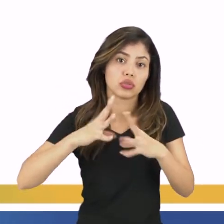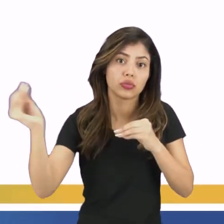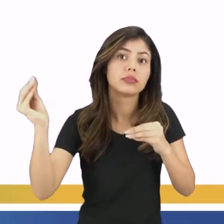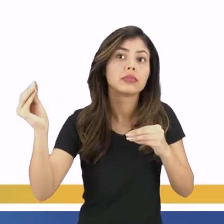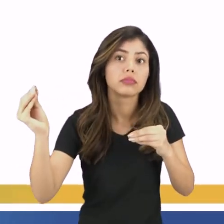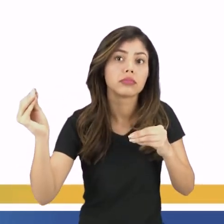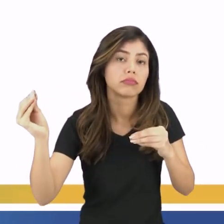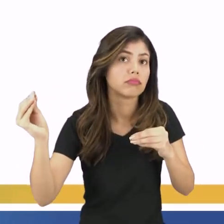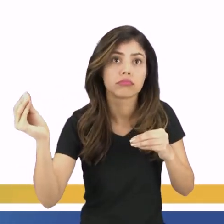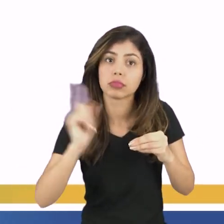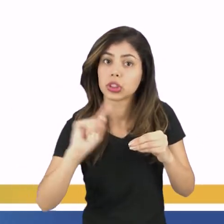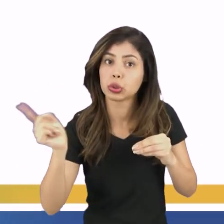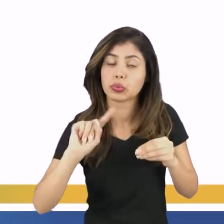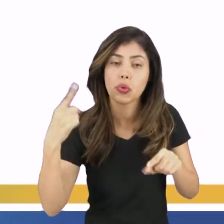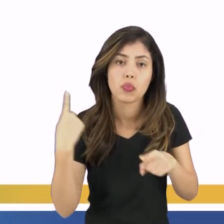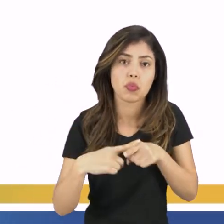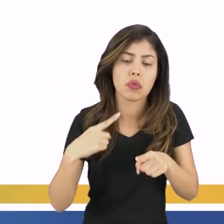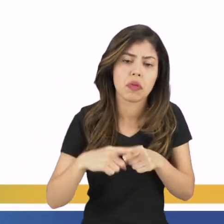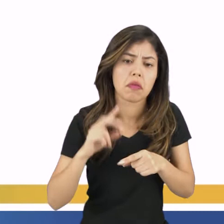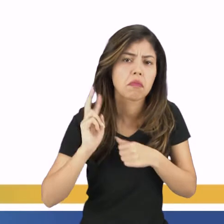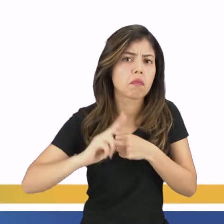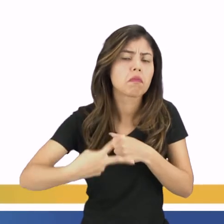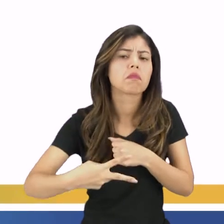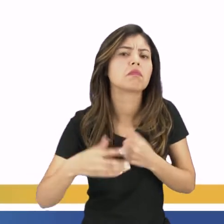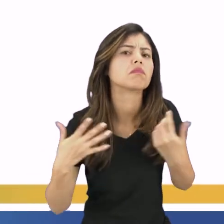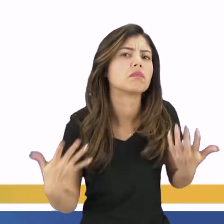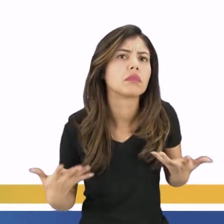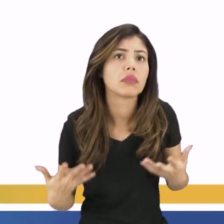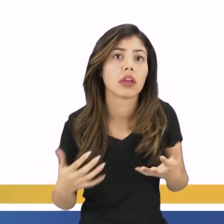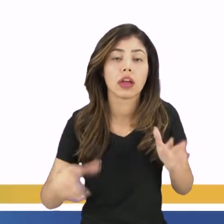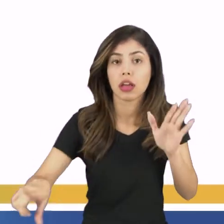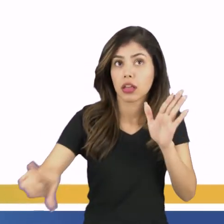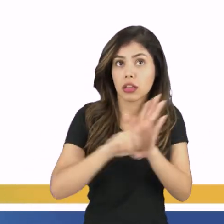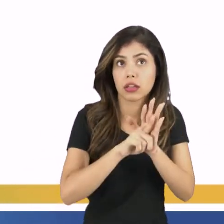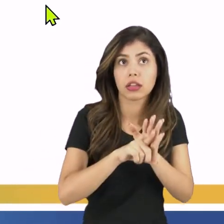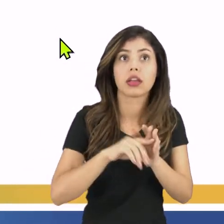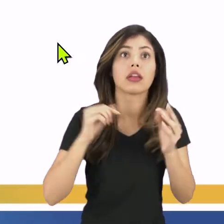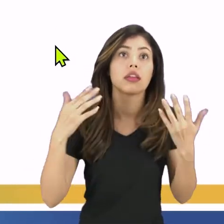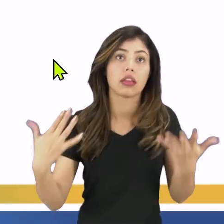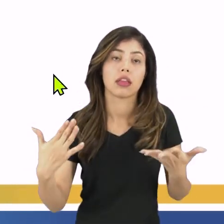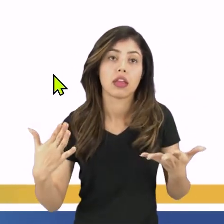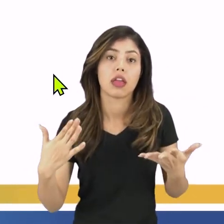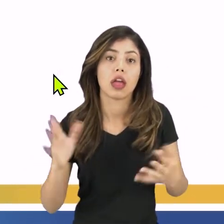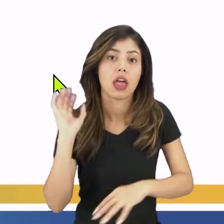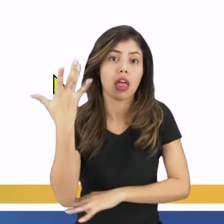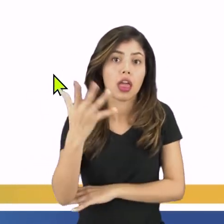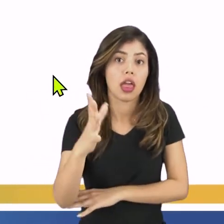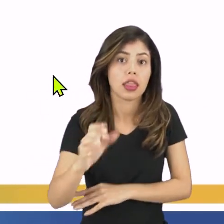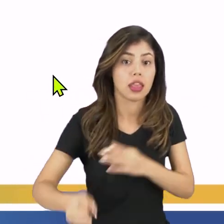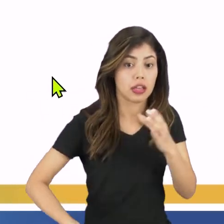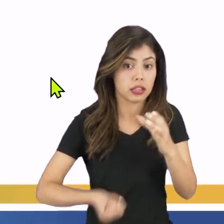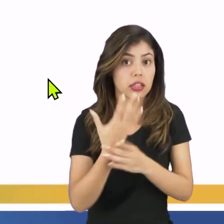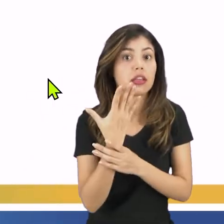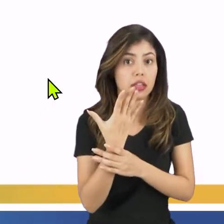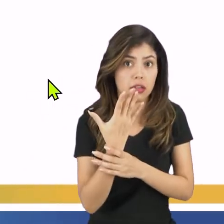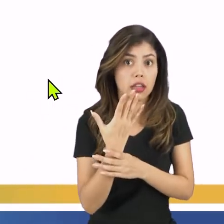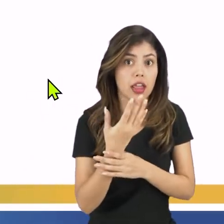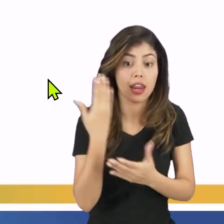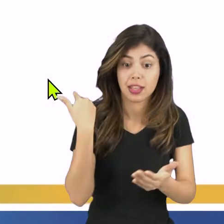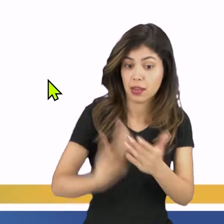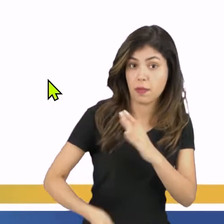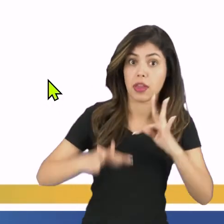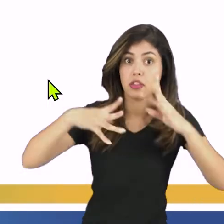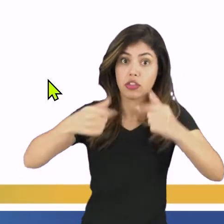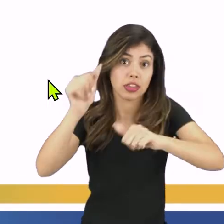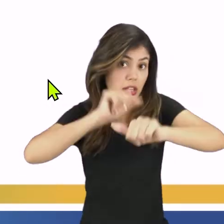desaparecer? Não. Por que isso não acontece? De acordo com a lei de Lavoisier, na natureza nada se cria, nada se perde,